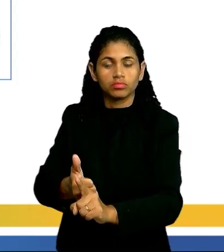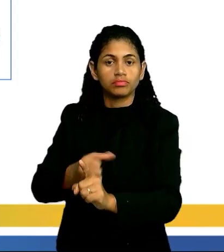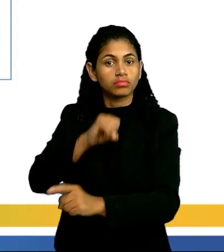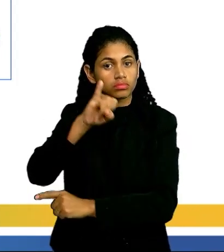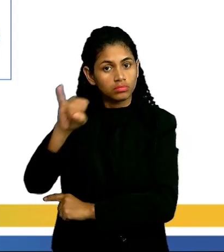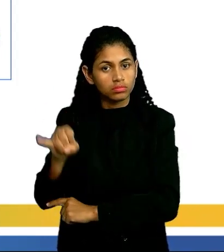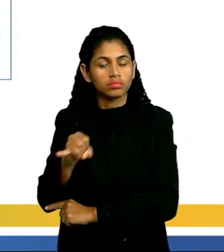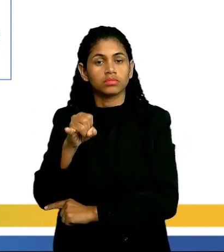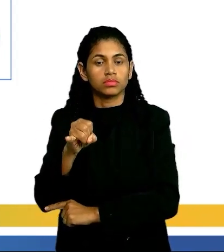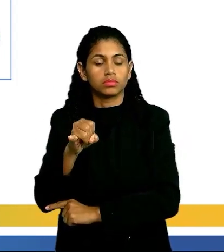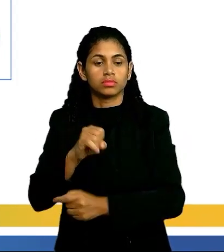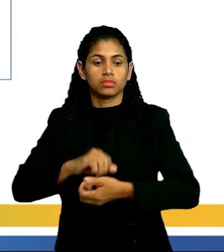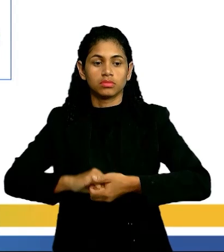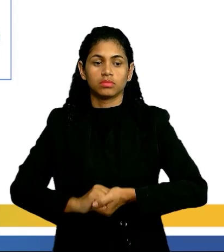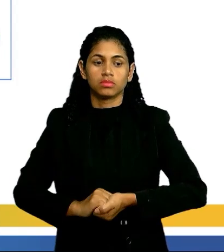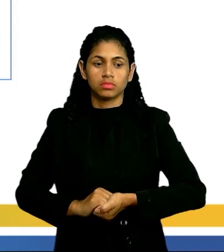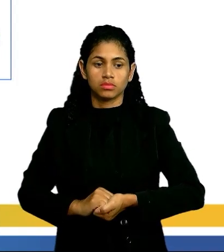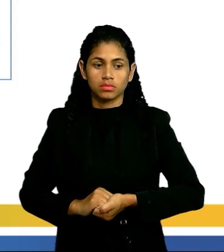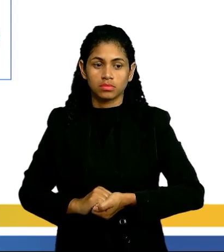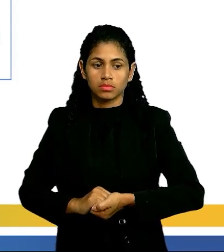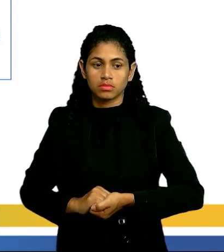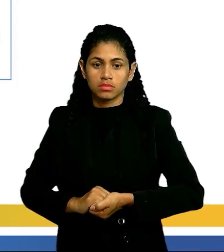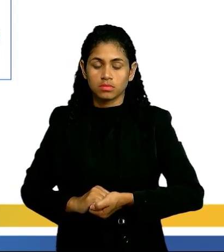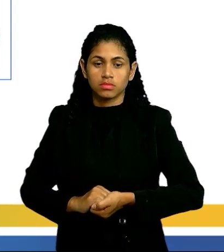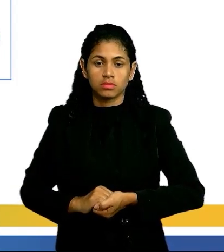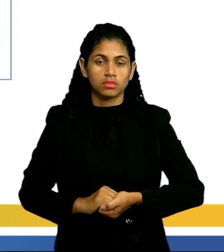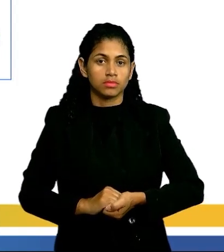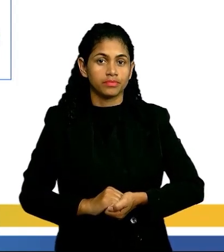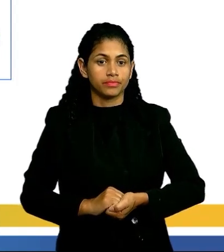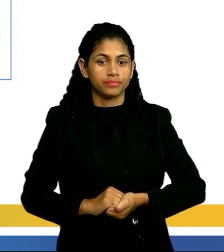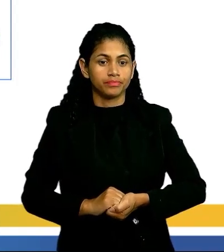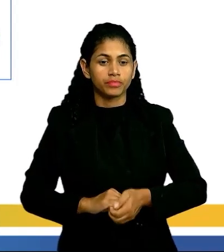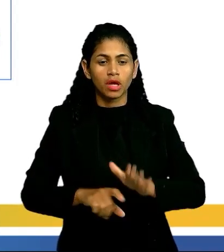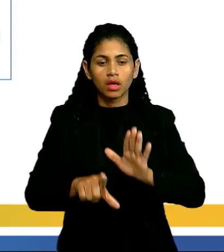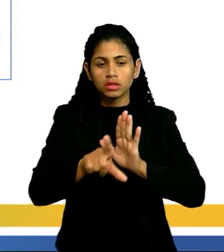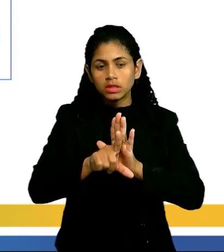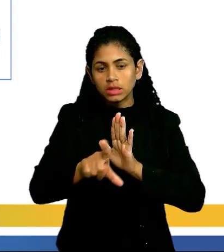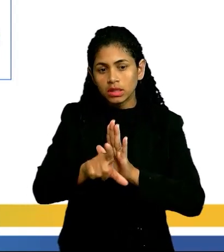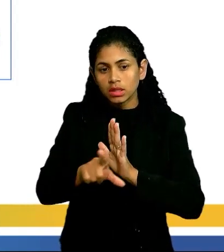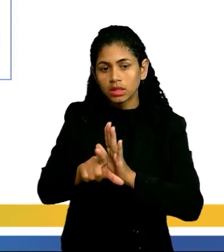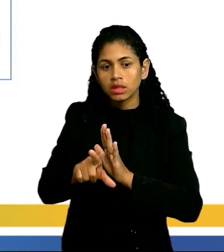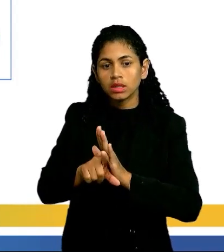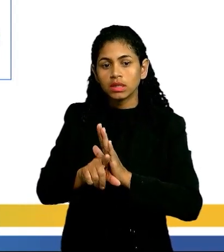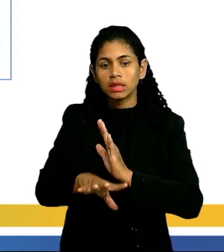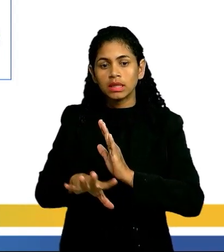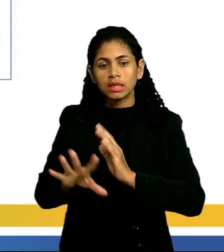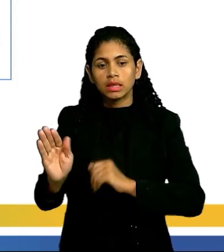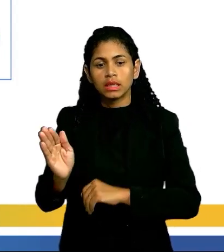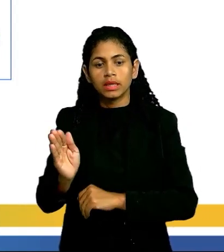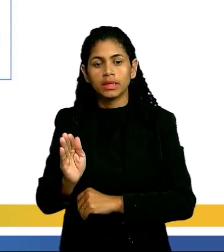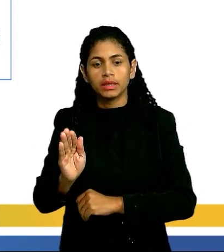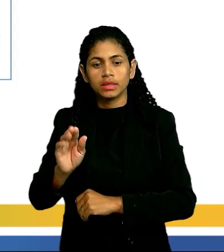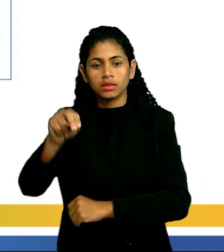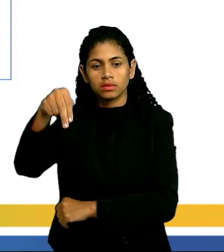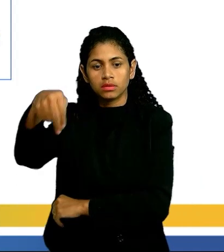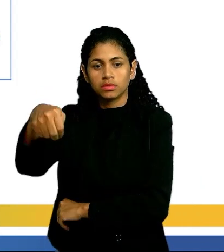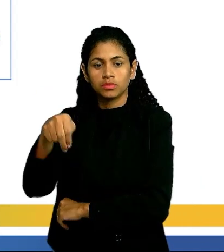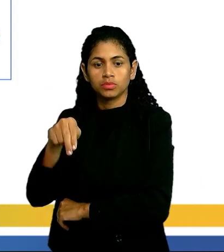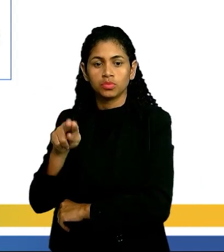apenas endossar esse sentimento. As leis de Nuremberg, que você está vendo aí na sua tela, que foram